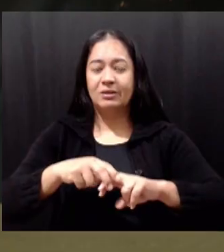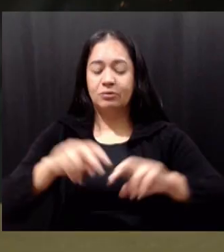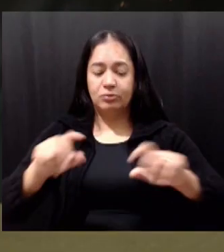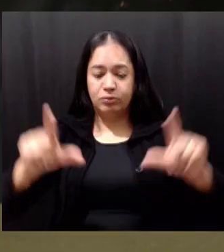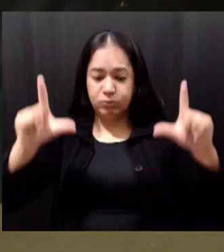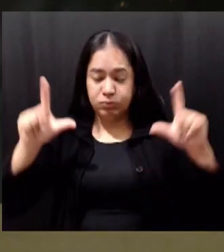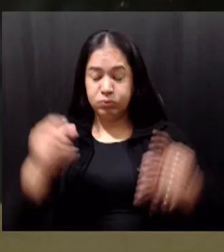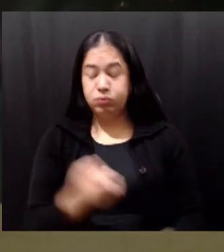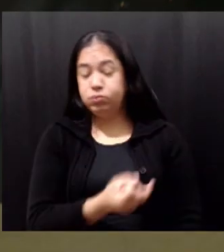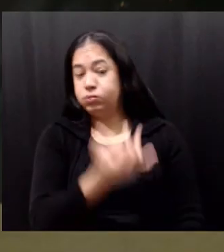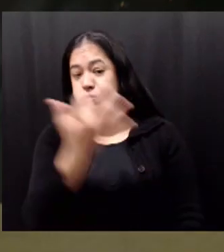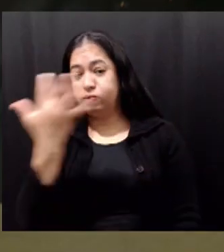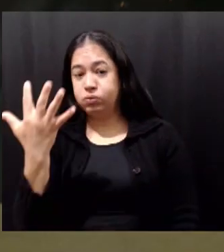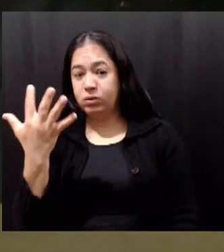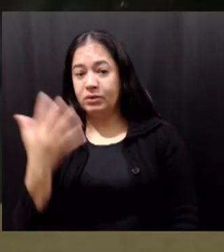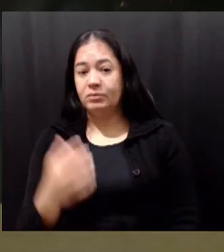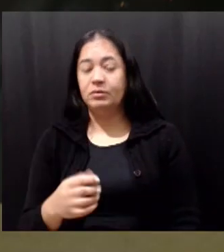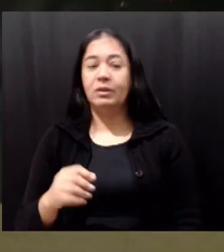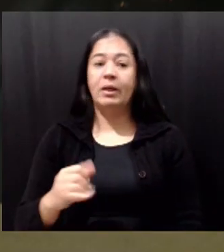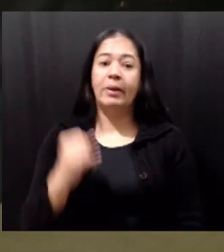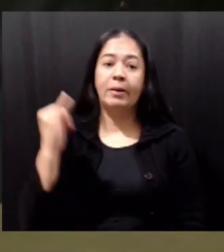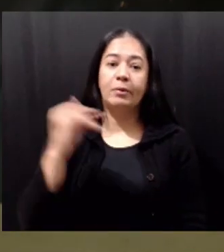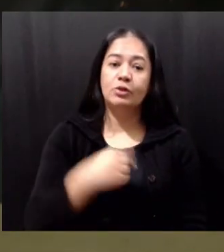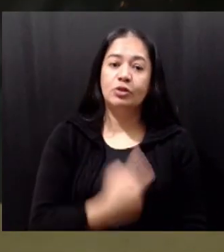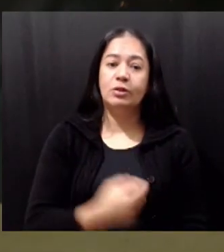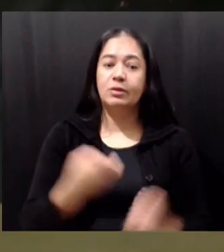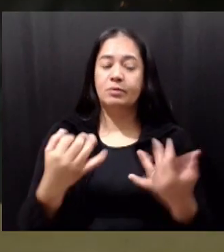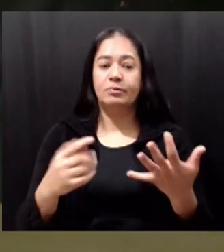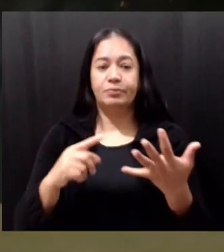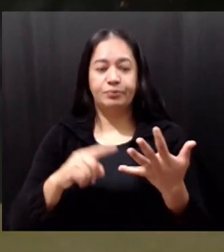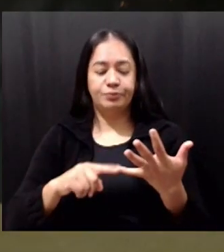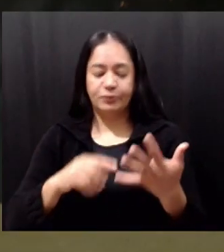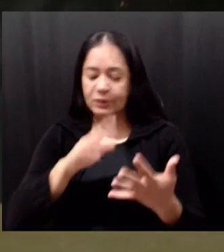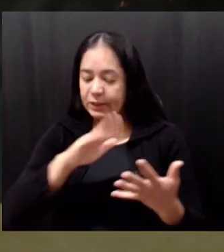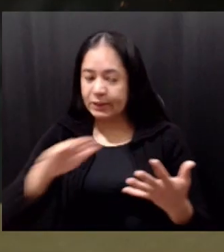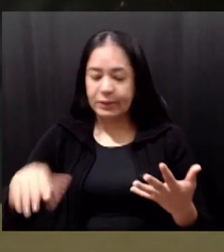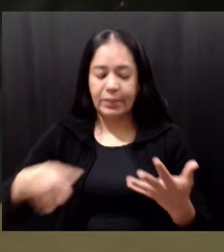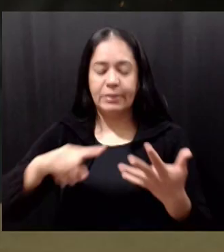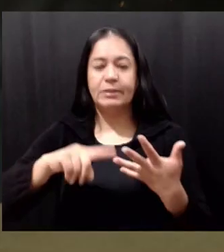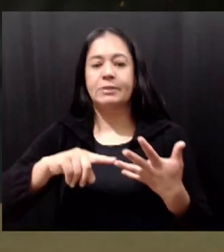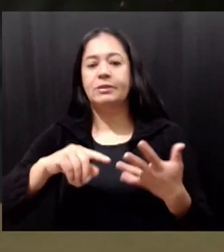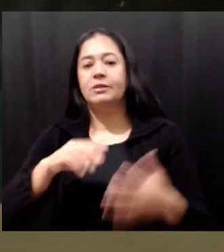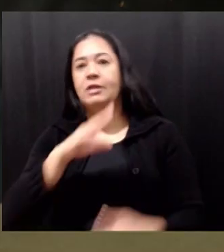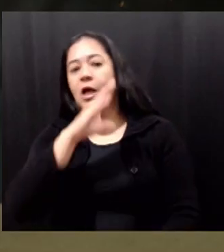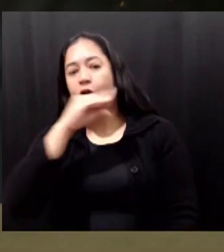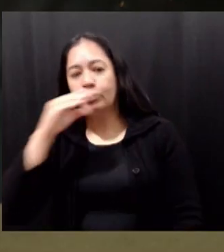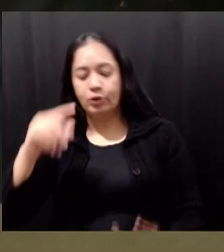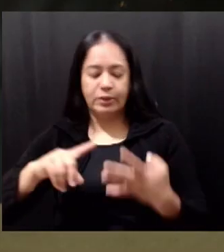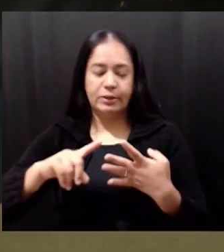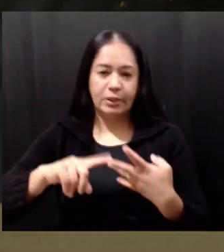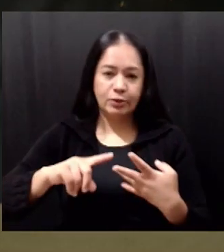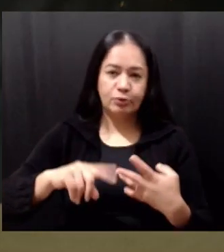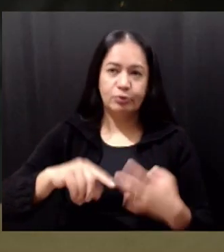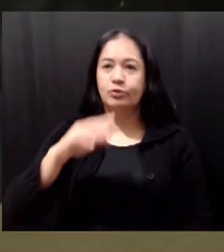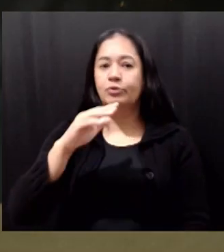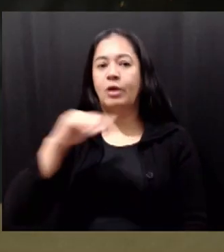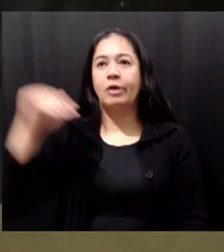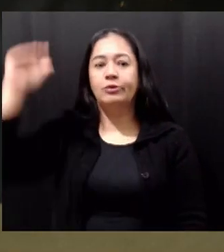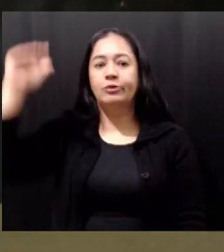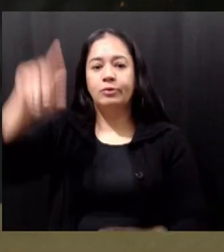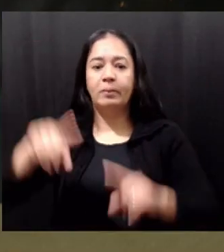é importante, a gente está falando aqui de crianças, de adolescentes, de adultos, mas